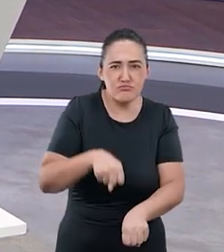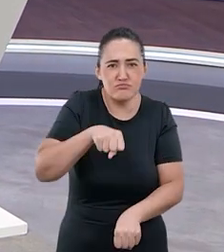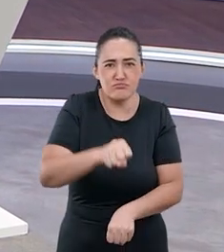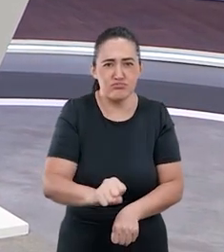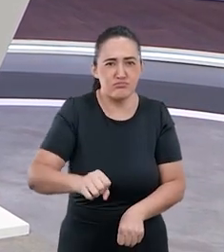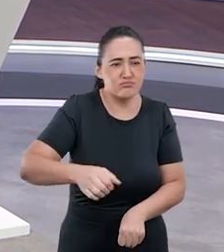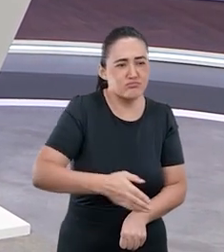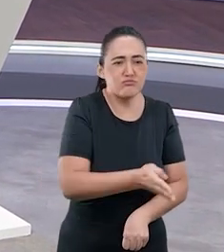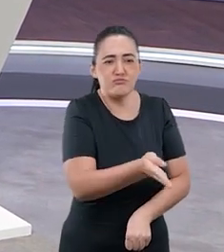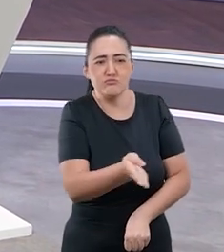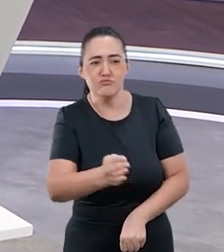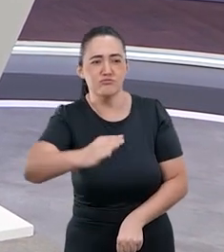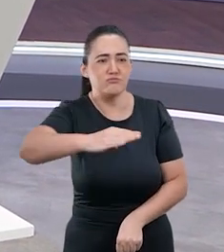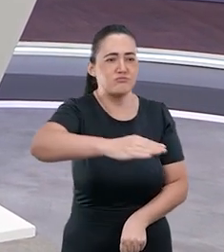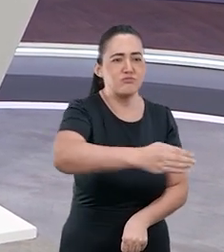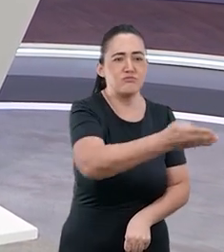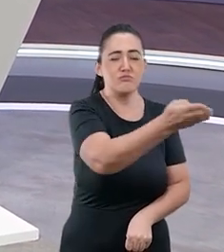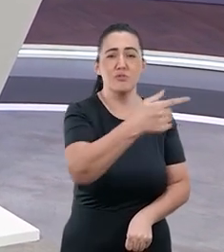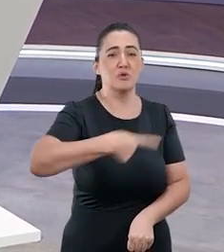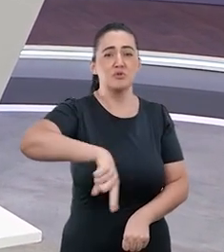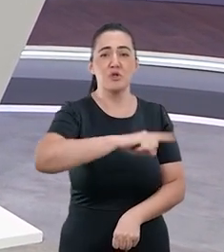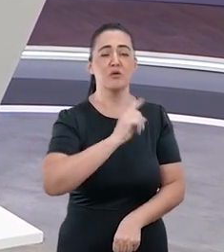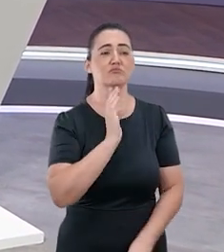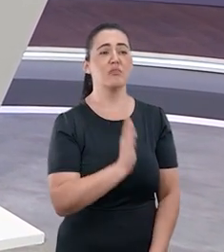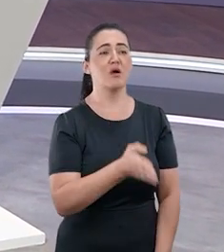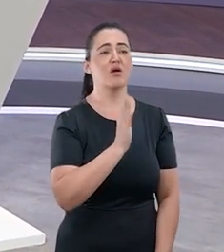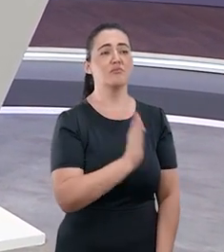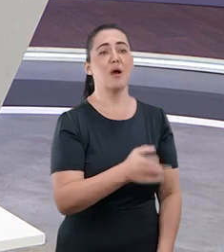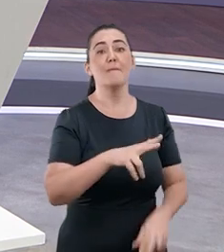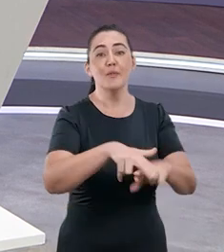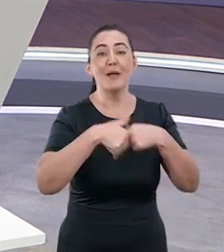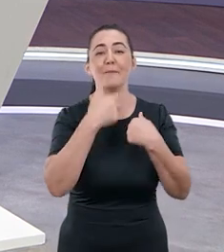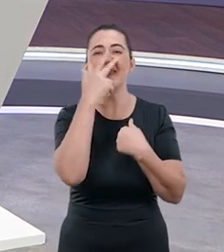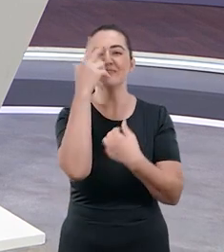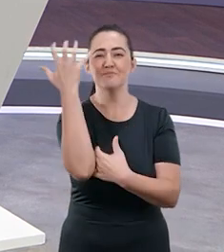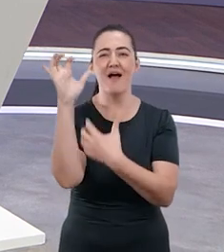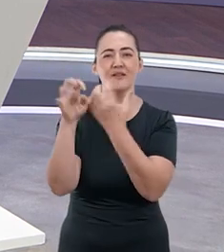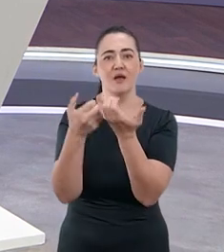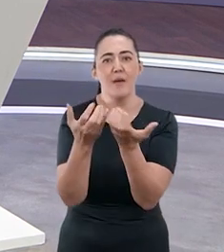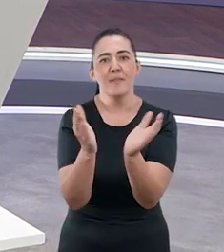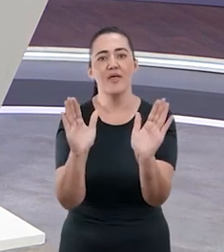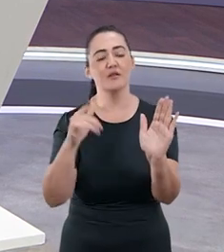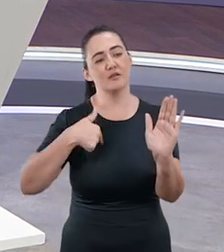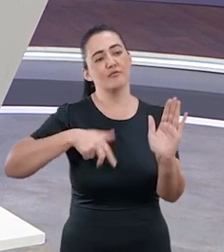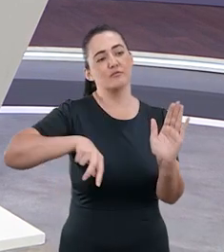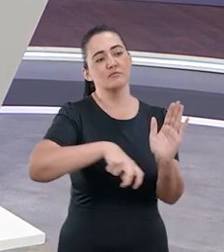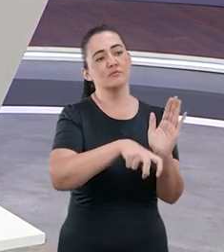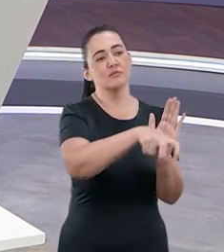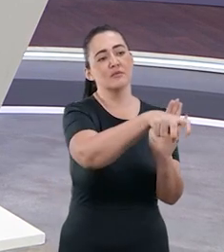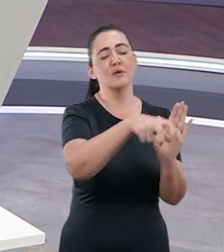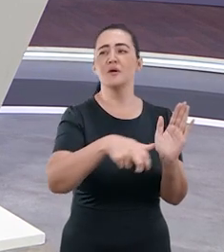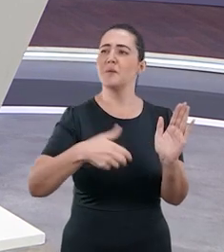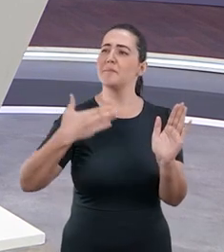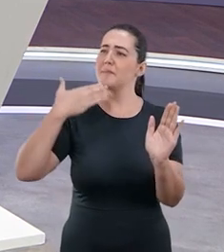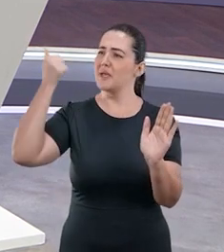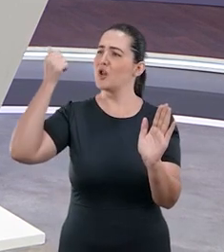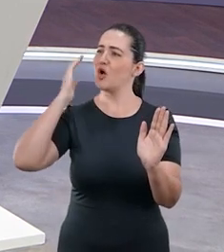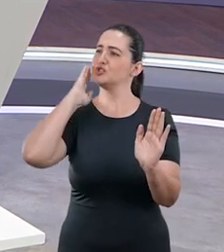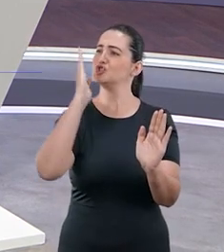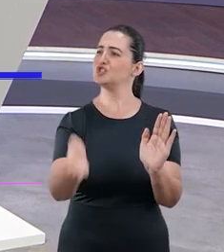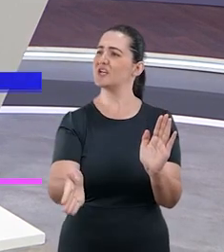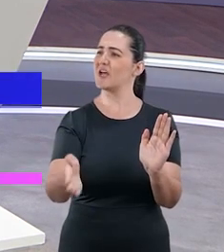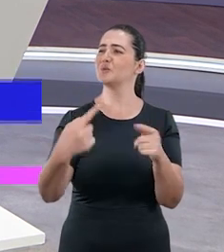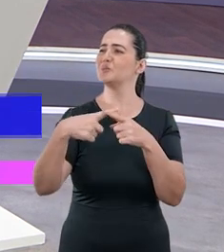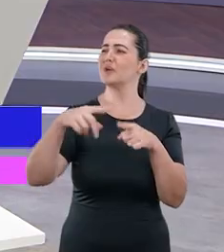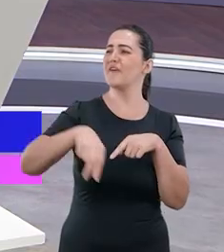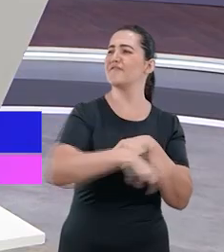trilhos do bezerro que eu e você estamos trilhando e nem sabemos ao certo a razão ou o porquê fazemos